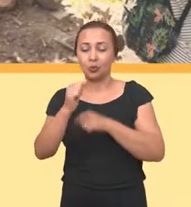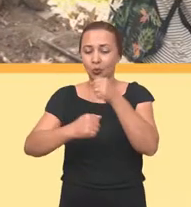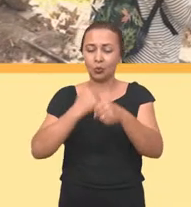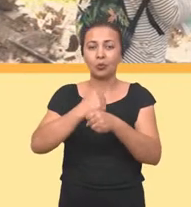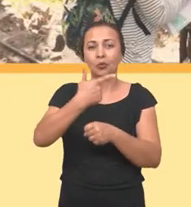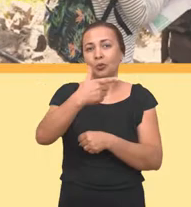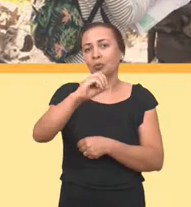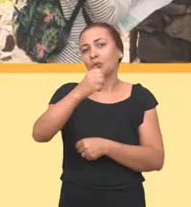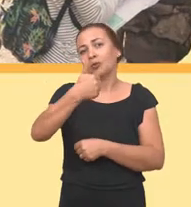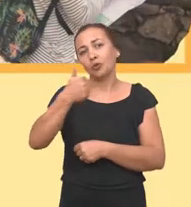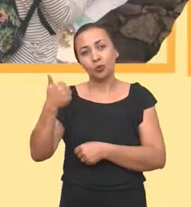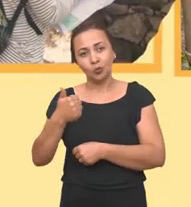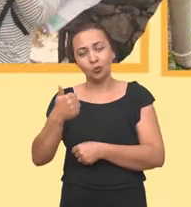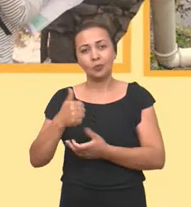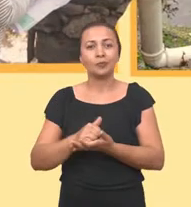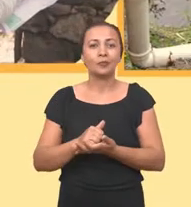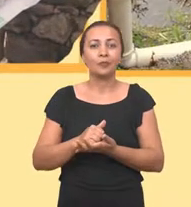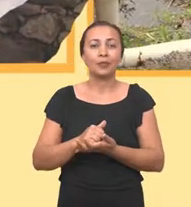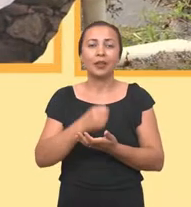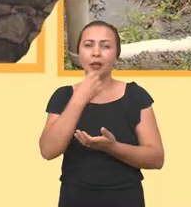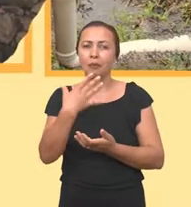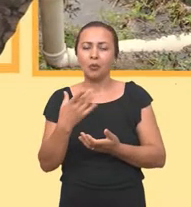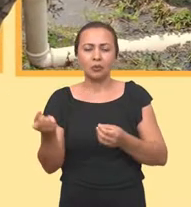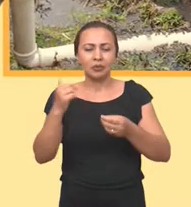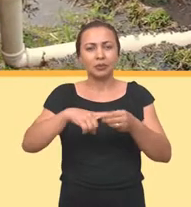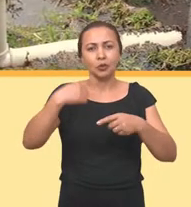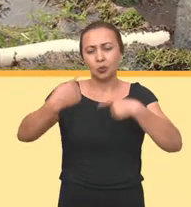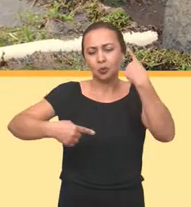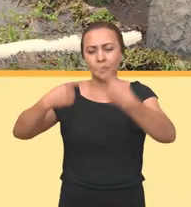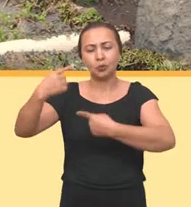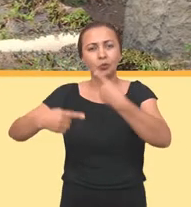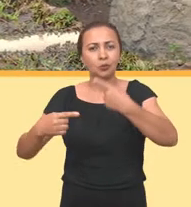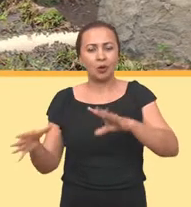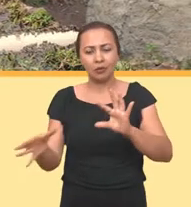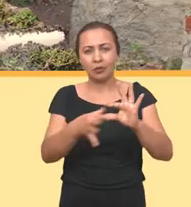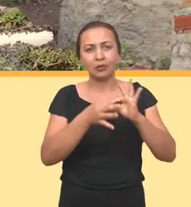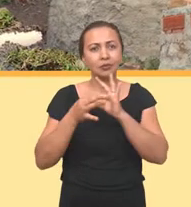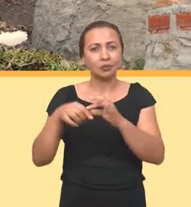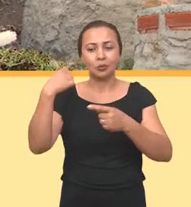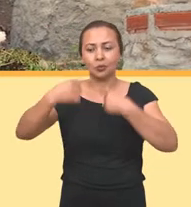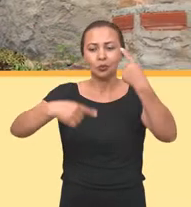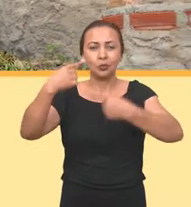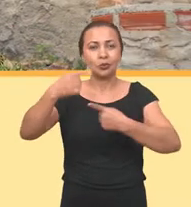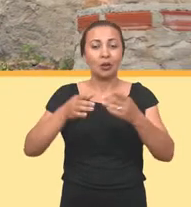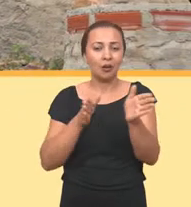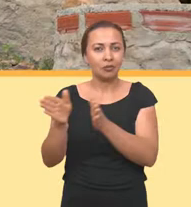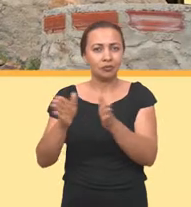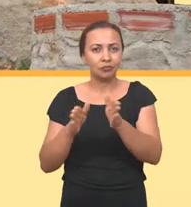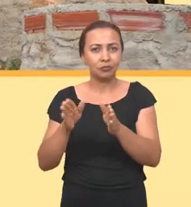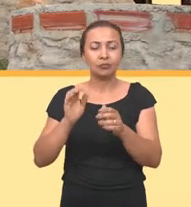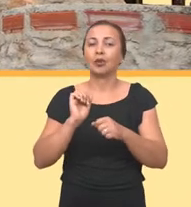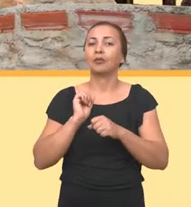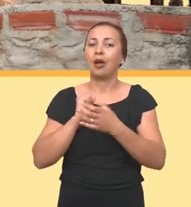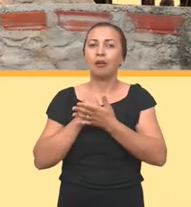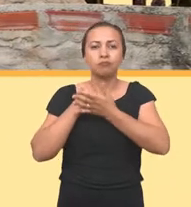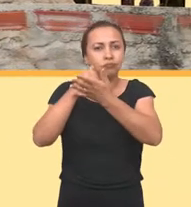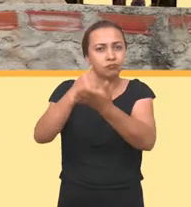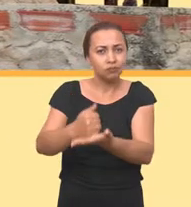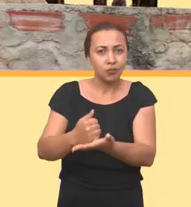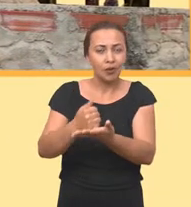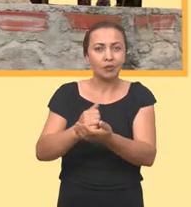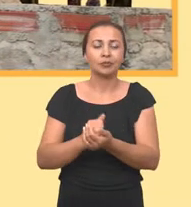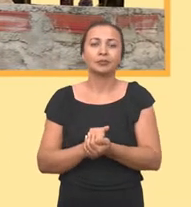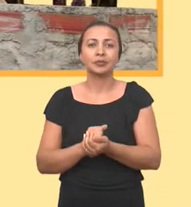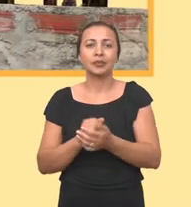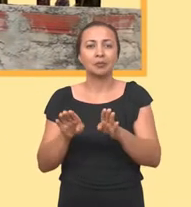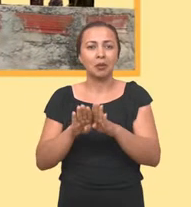grande objetivo do projeto é trazer uma discussão, conectar uma discussão que envolve assessoria e assistência técnica em